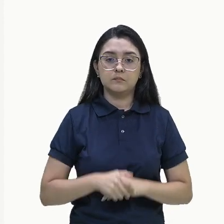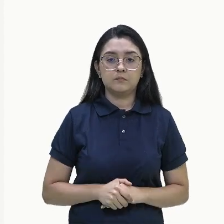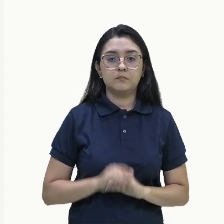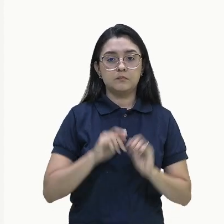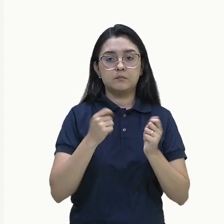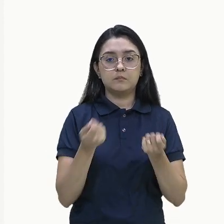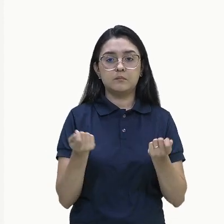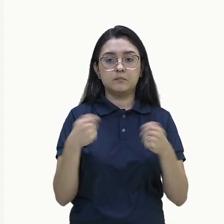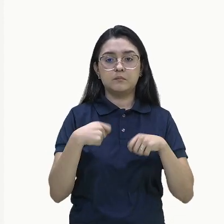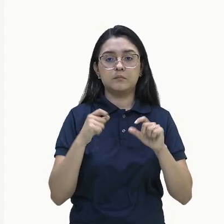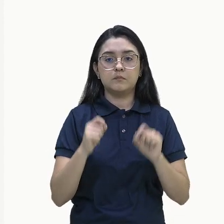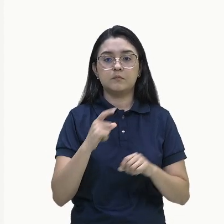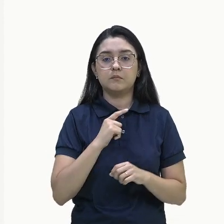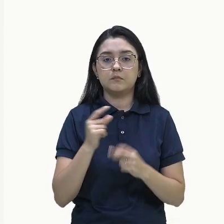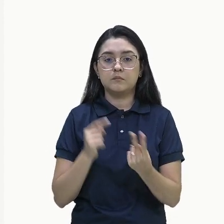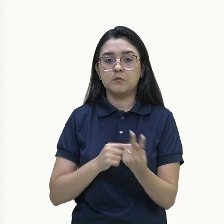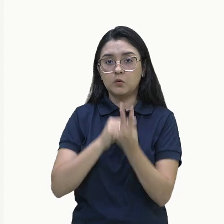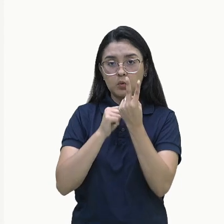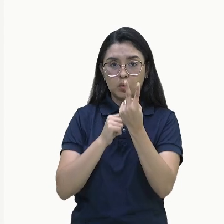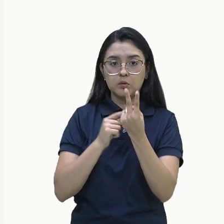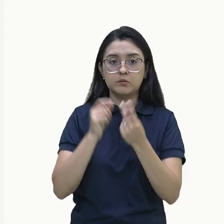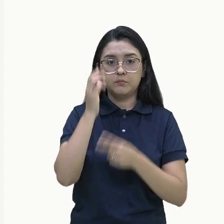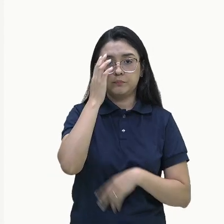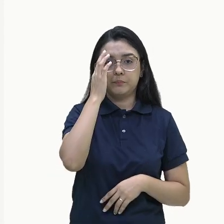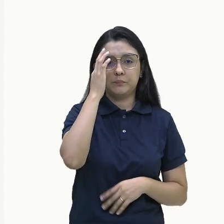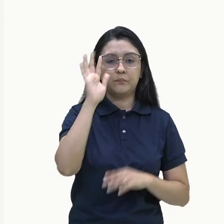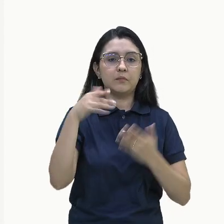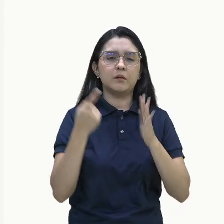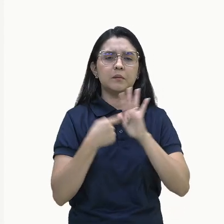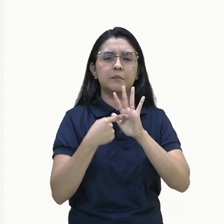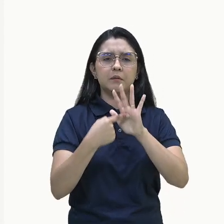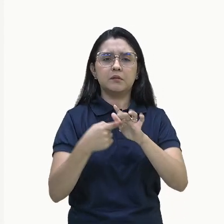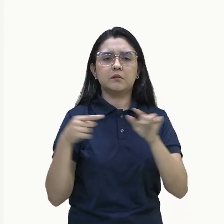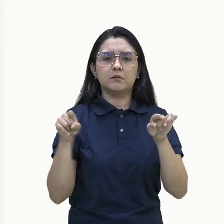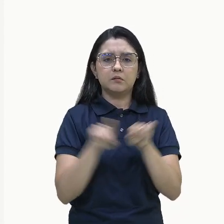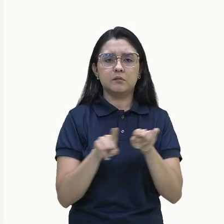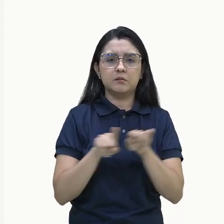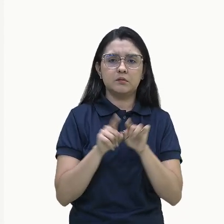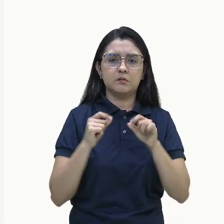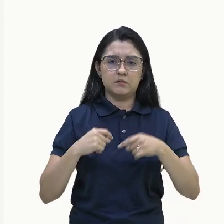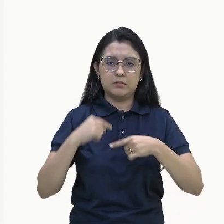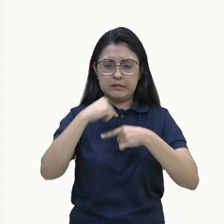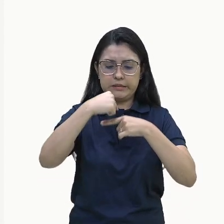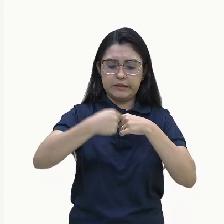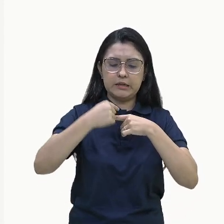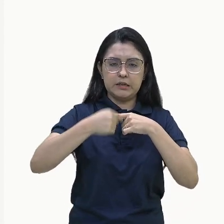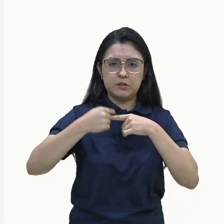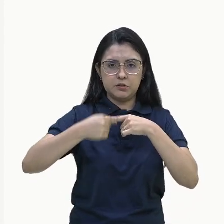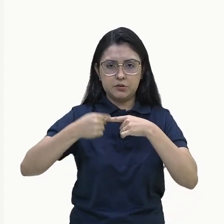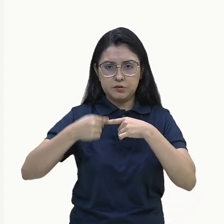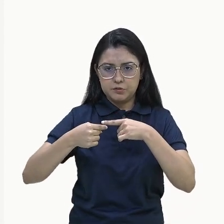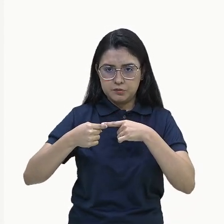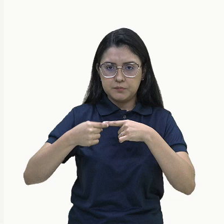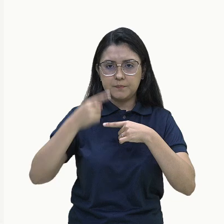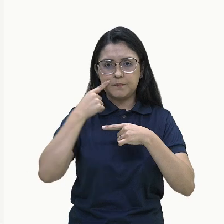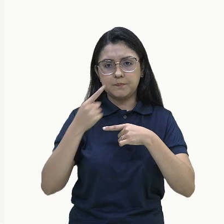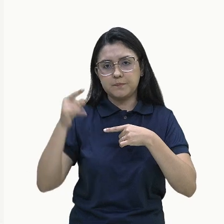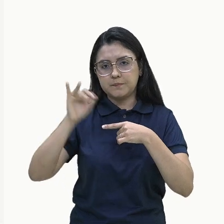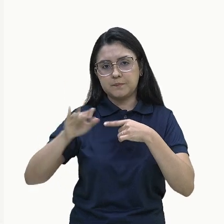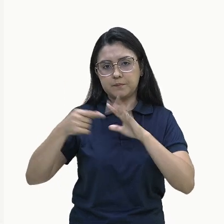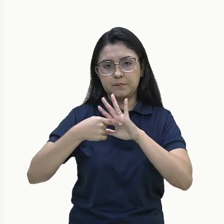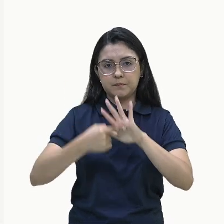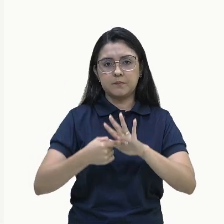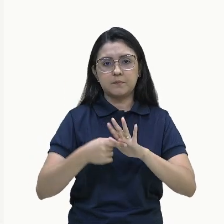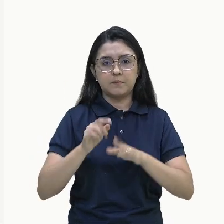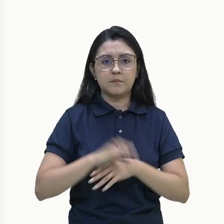possivelmente podem ter 2 núcleos. Eles apresentam também estrias transversais que